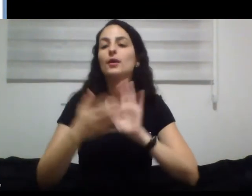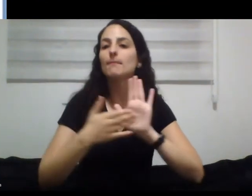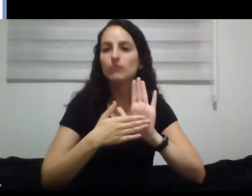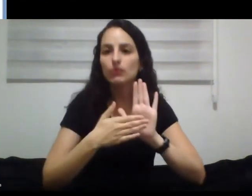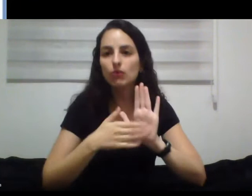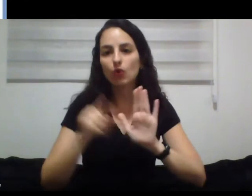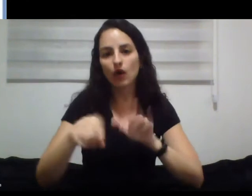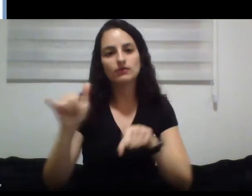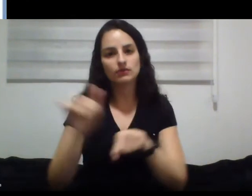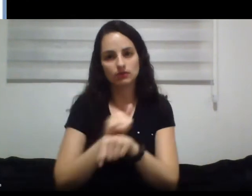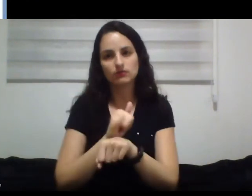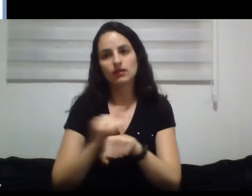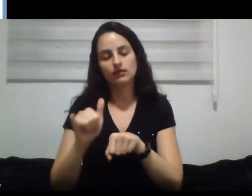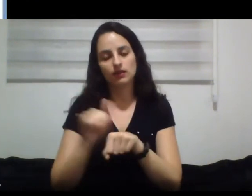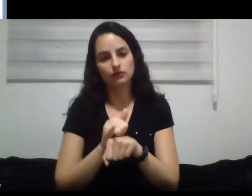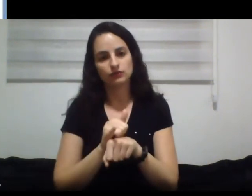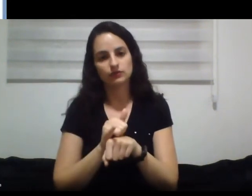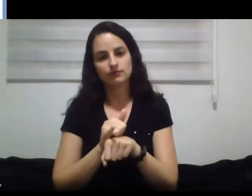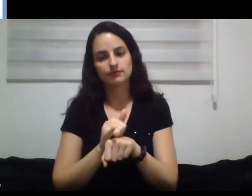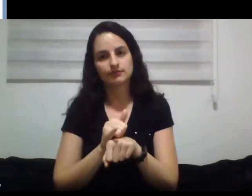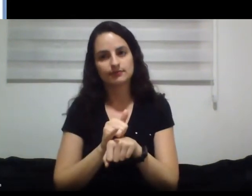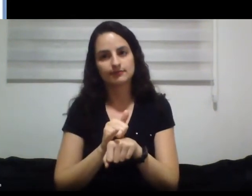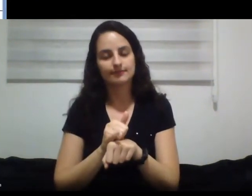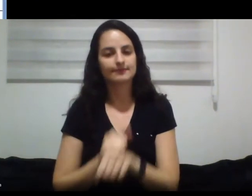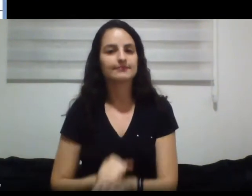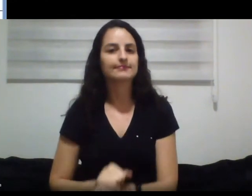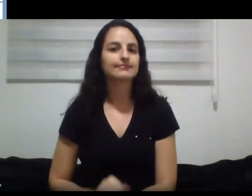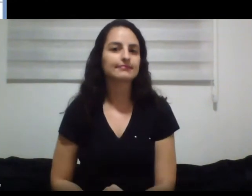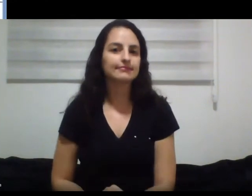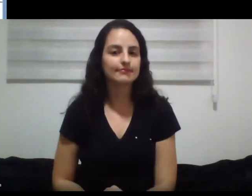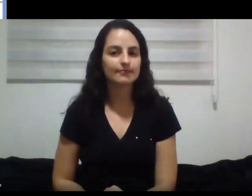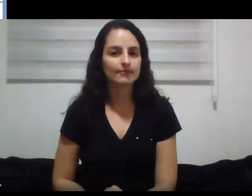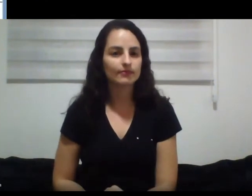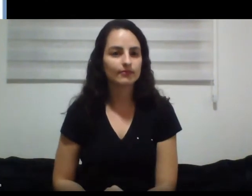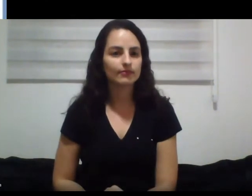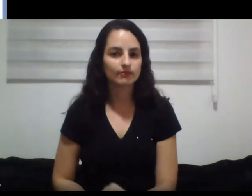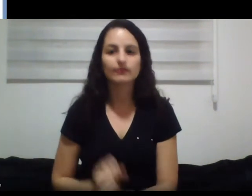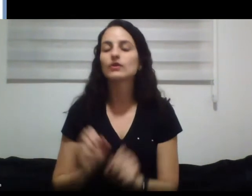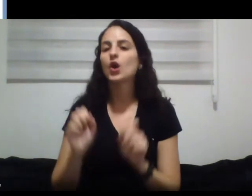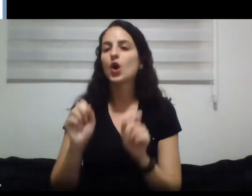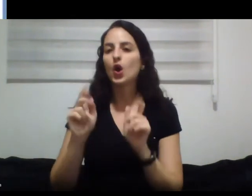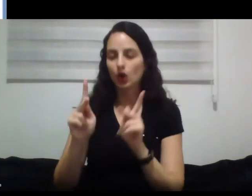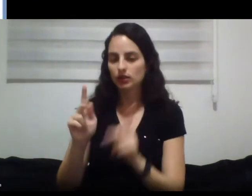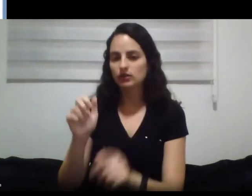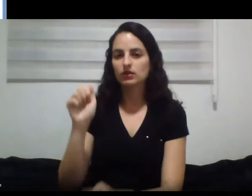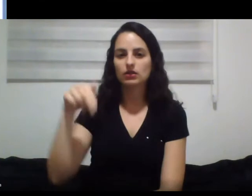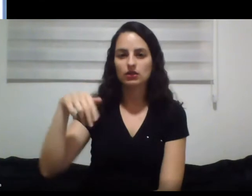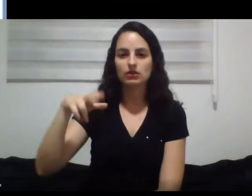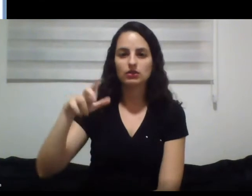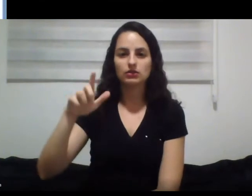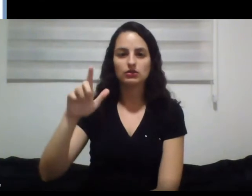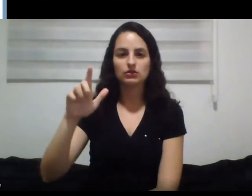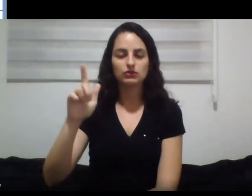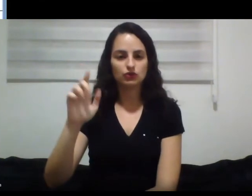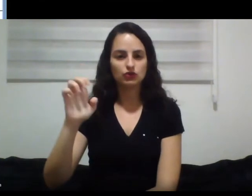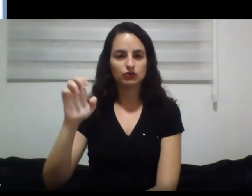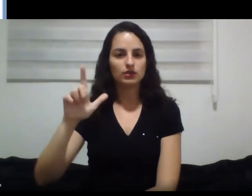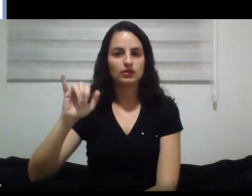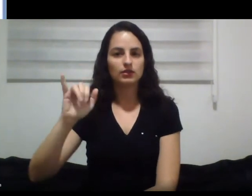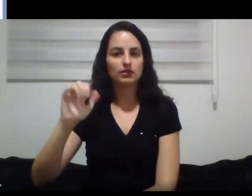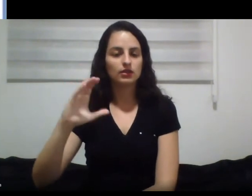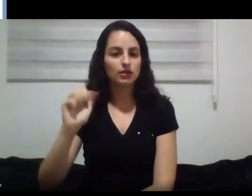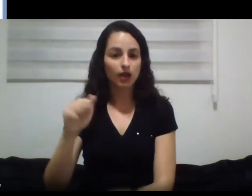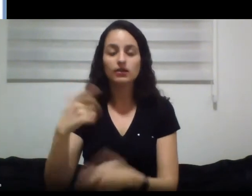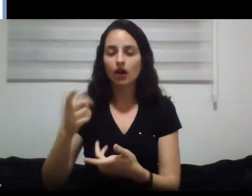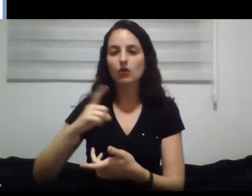também está participando. É um pouco assim, sugestões, gente. Sugestões, uma aula expositiva, uma variabilidade das coisas.